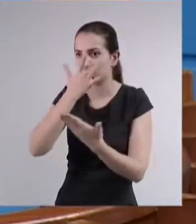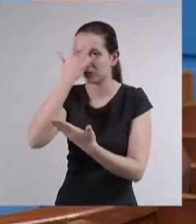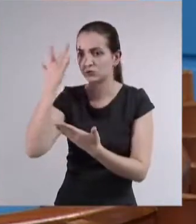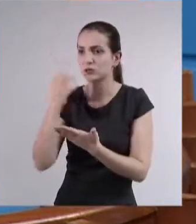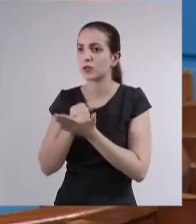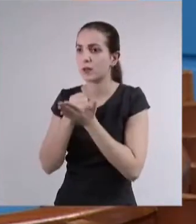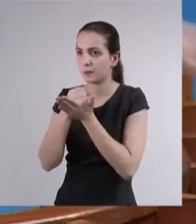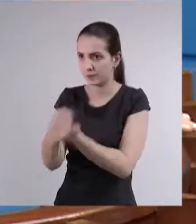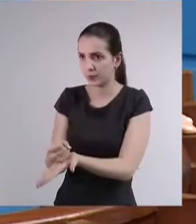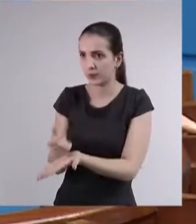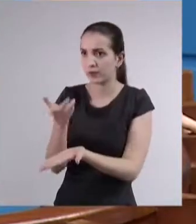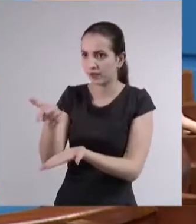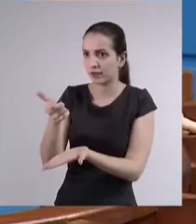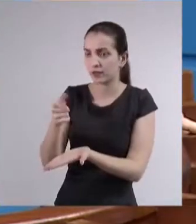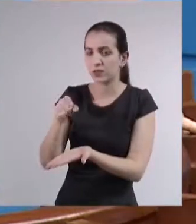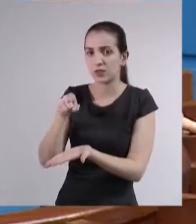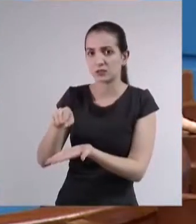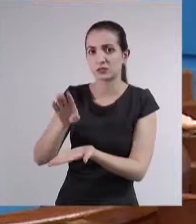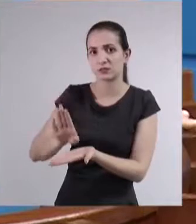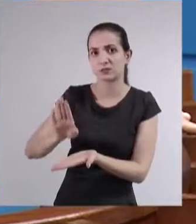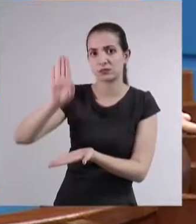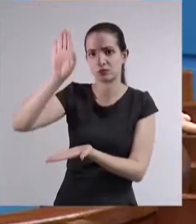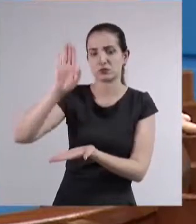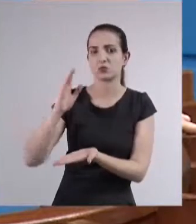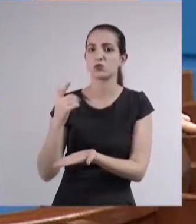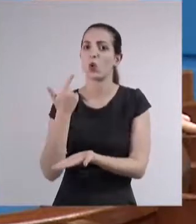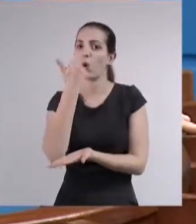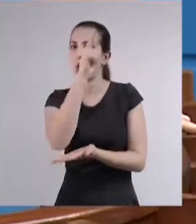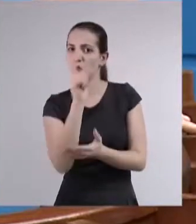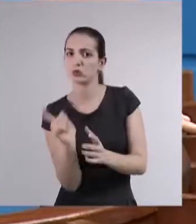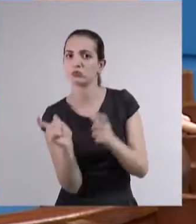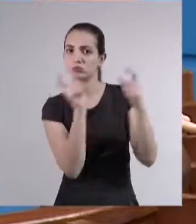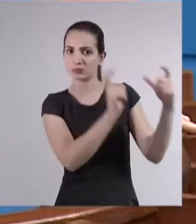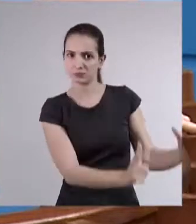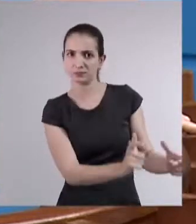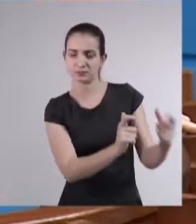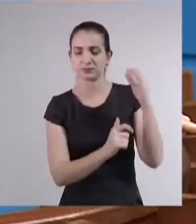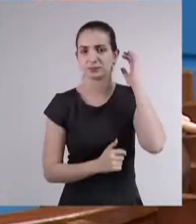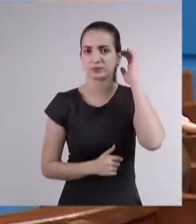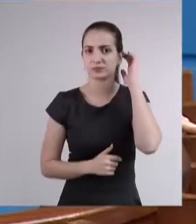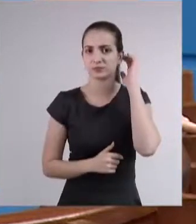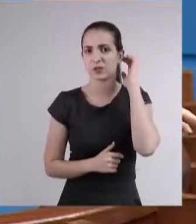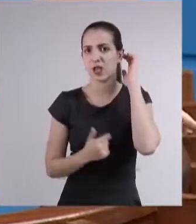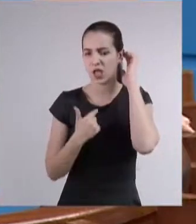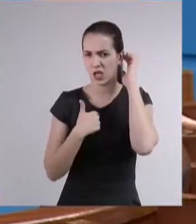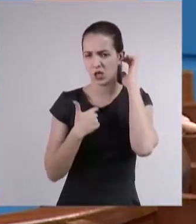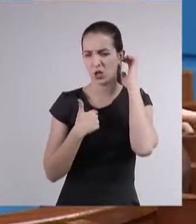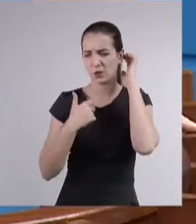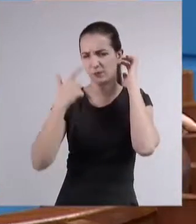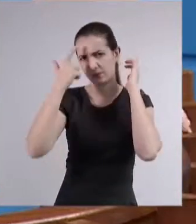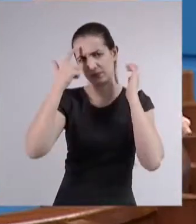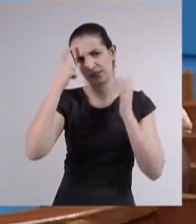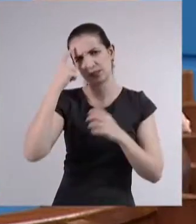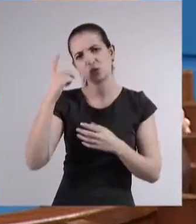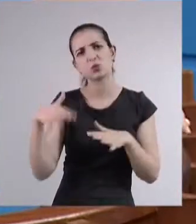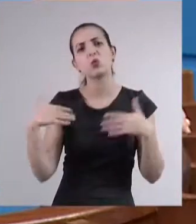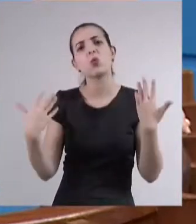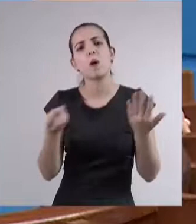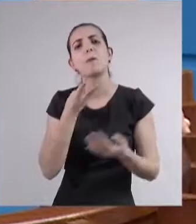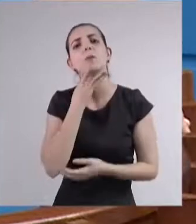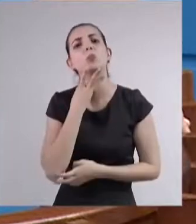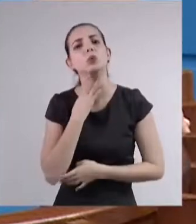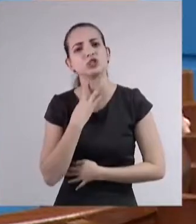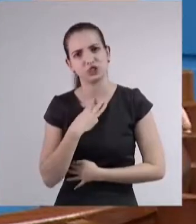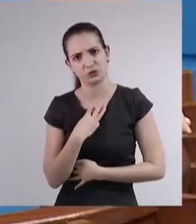ainda essa candidatura do outro lado. Fico pensando quais são as